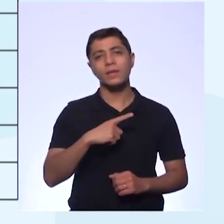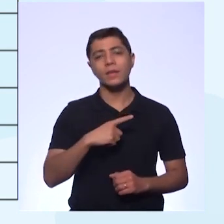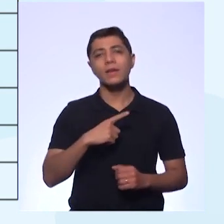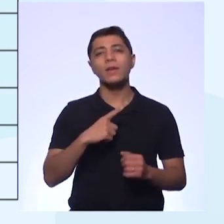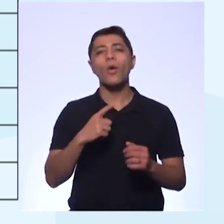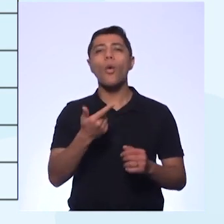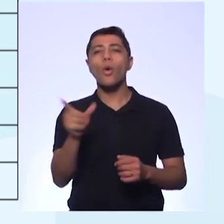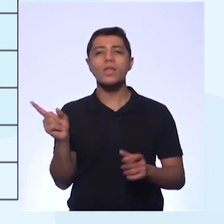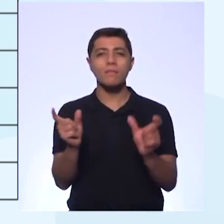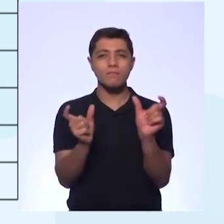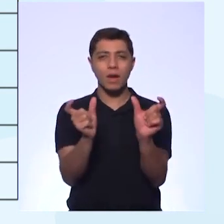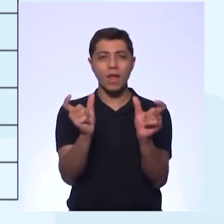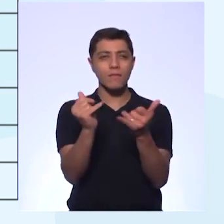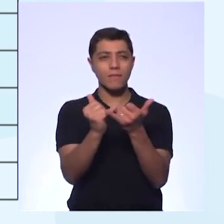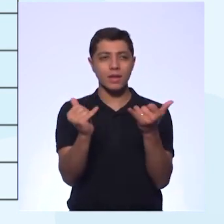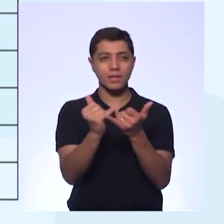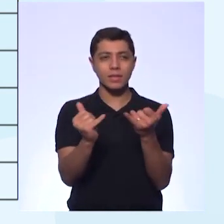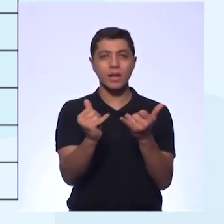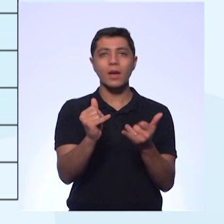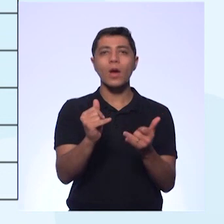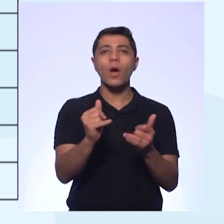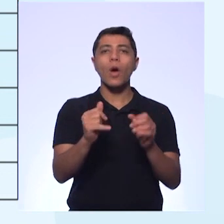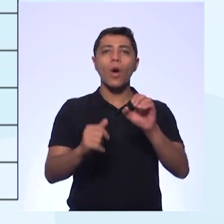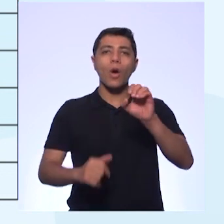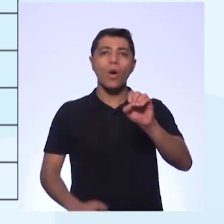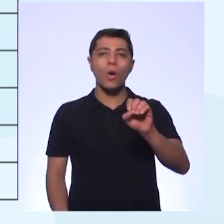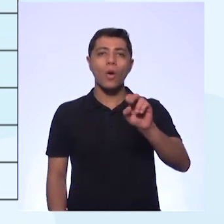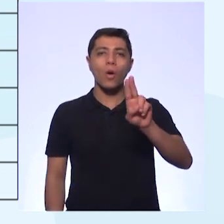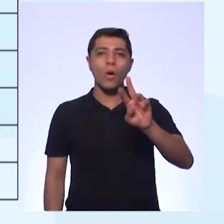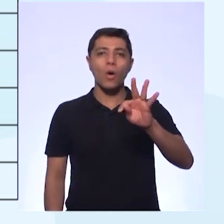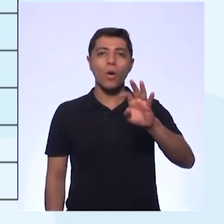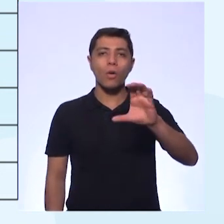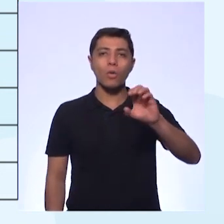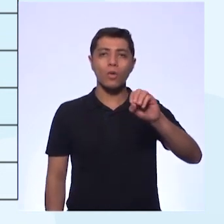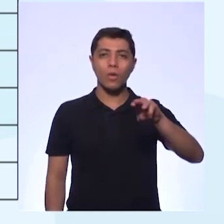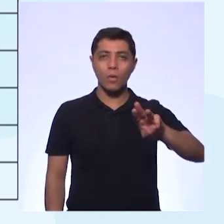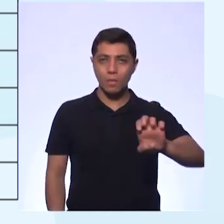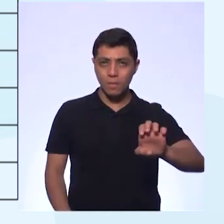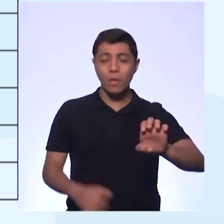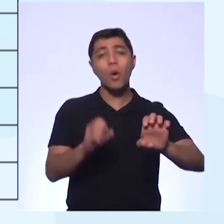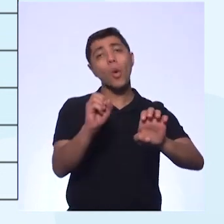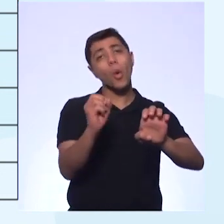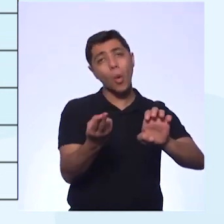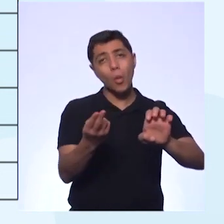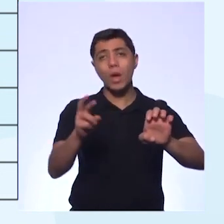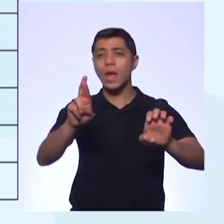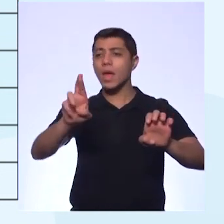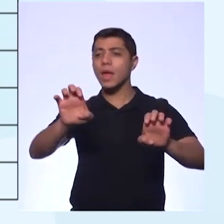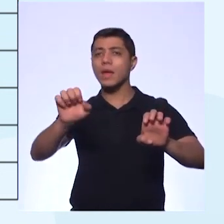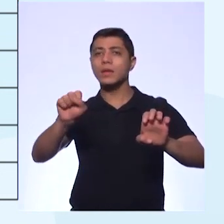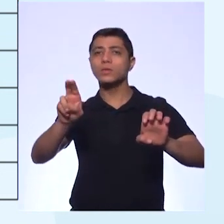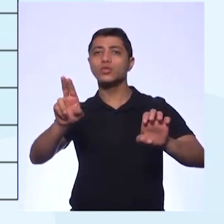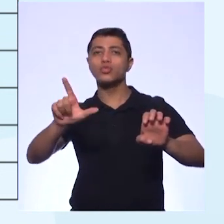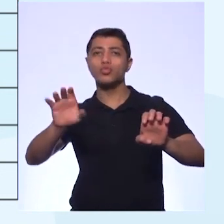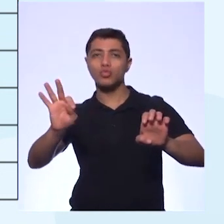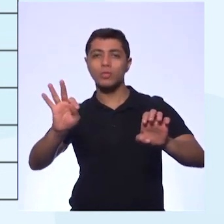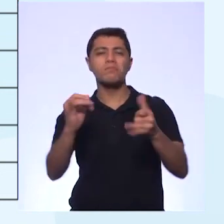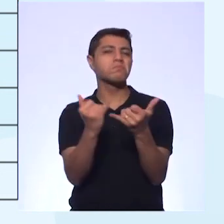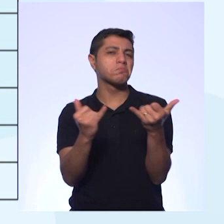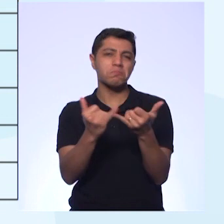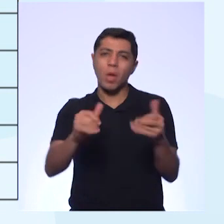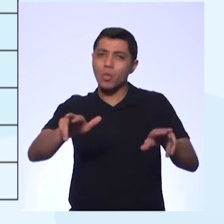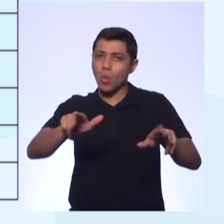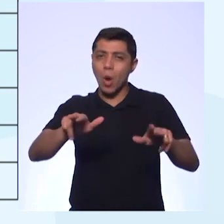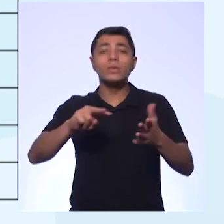que é outcome. Outcome e result é quase a mesma coisa. Outcome também quer dizer resultado. E aí a gente tem factor, que